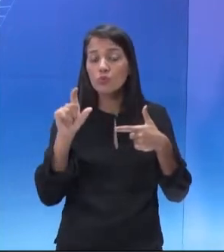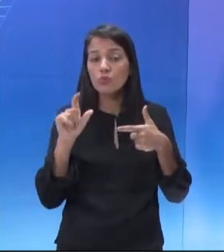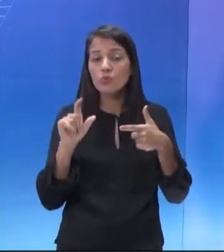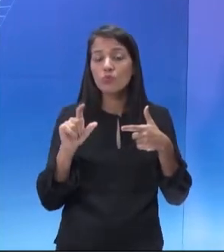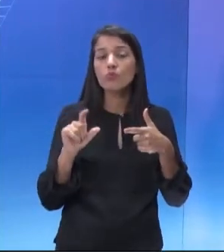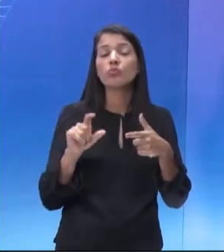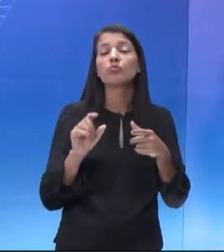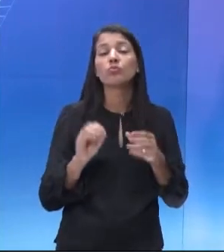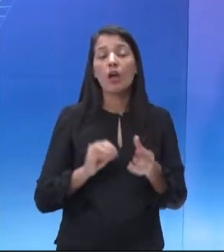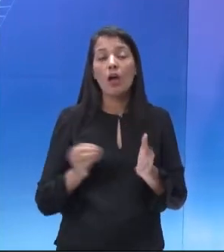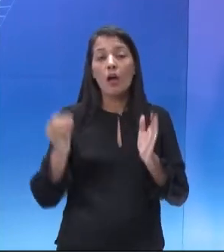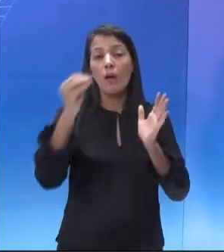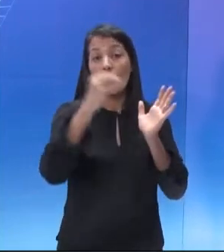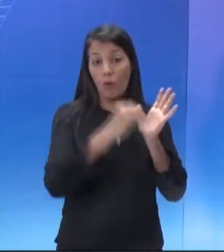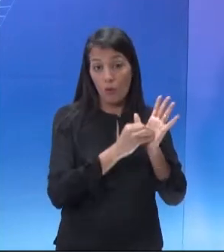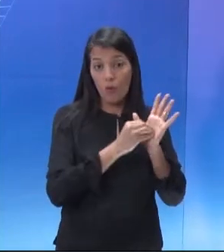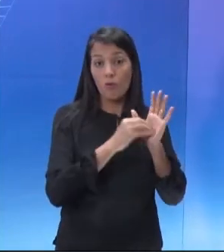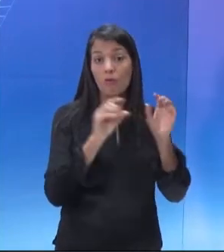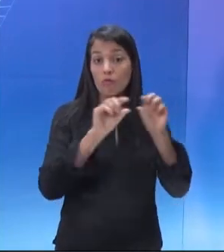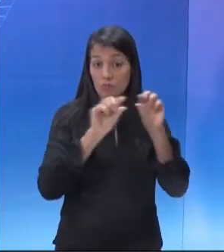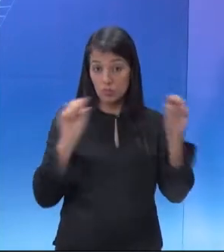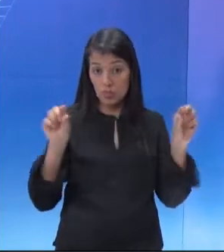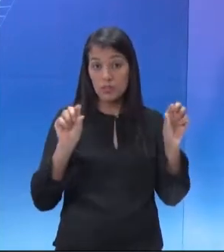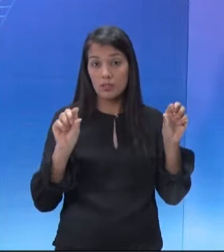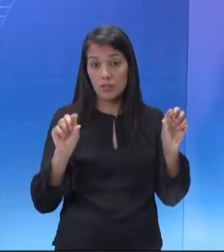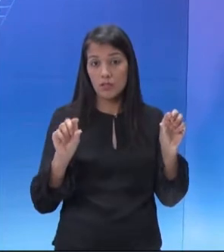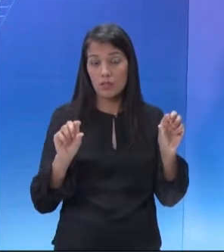prefiro, isso é uma questão de preferência, você vai